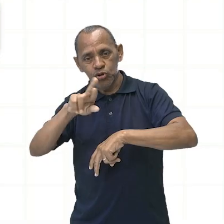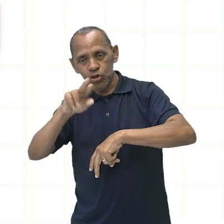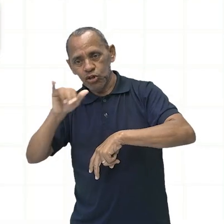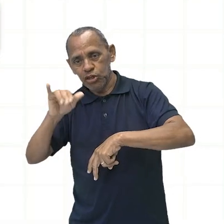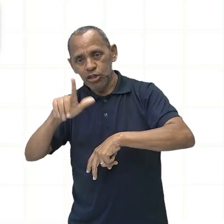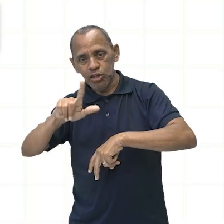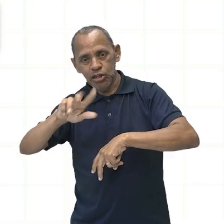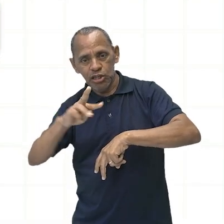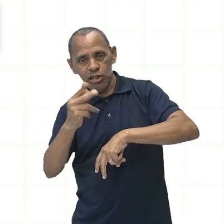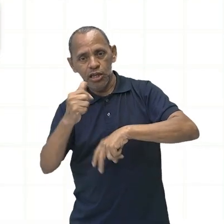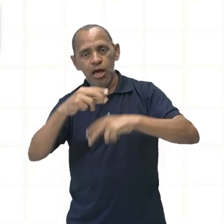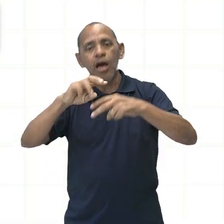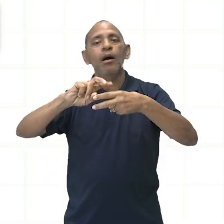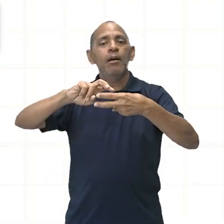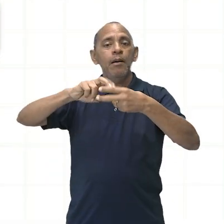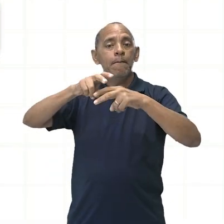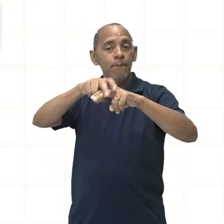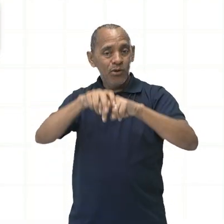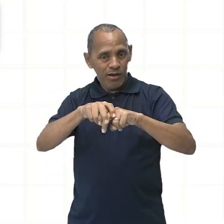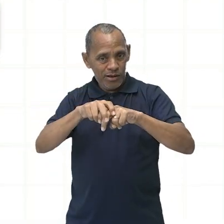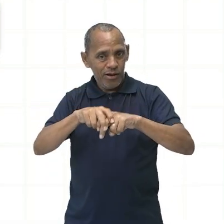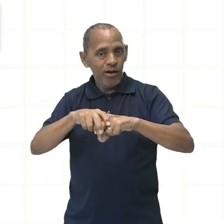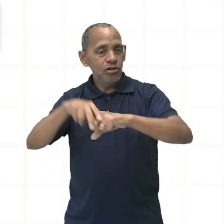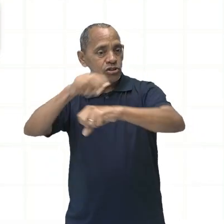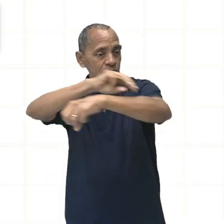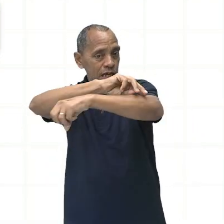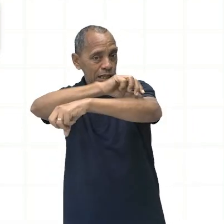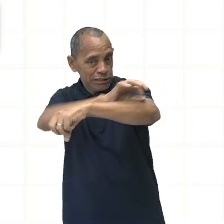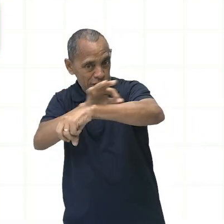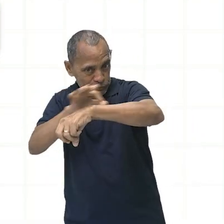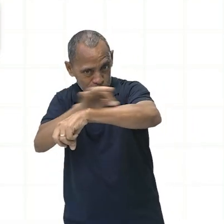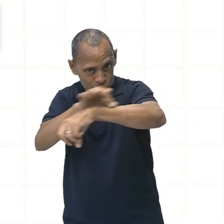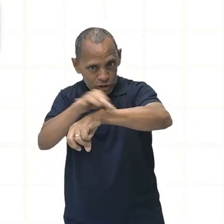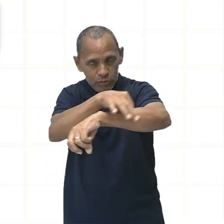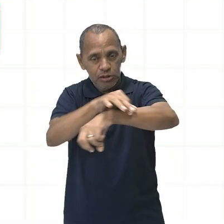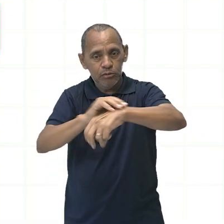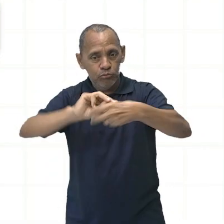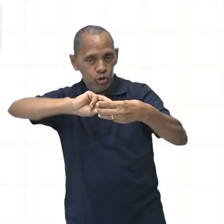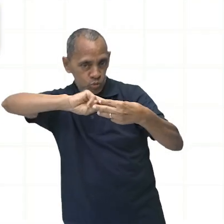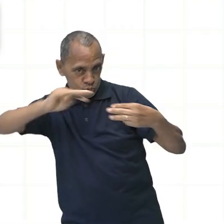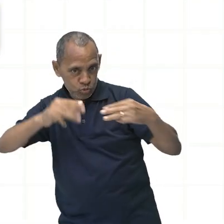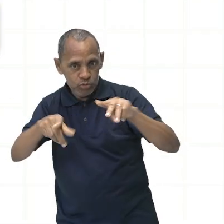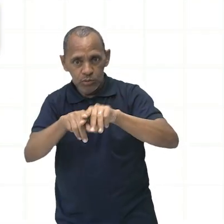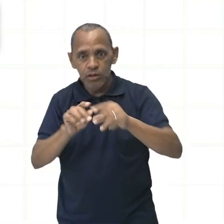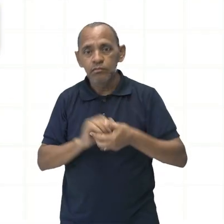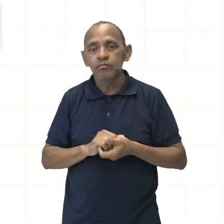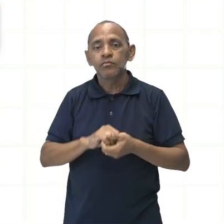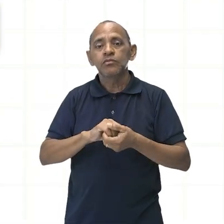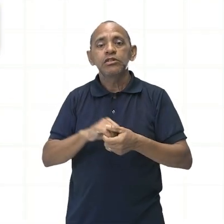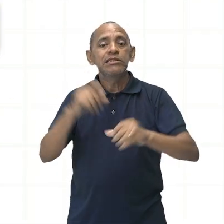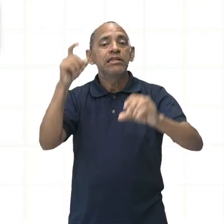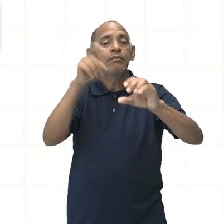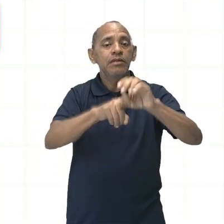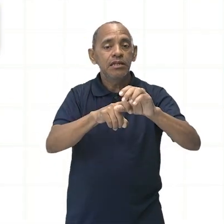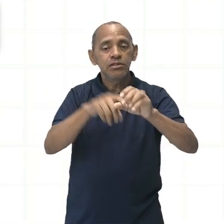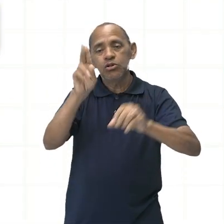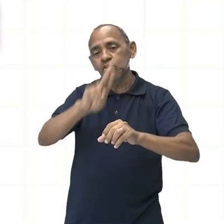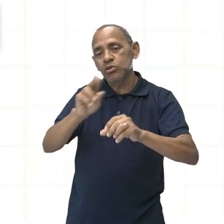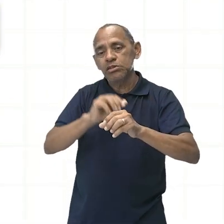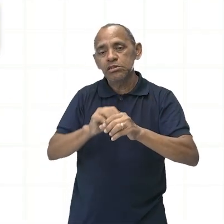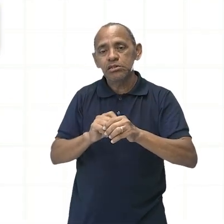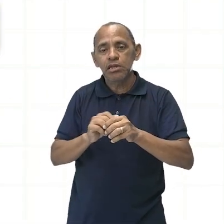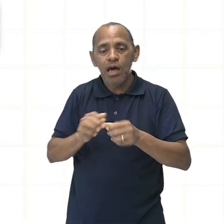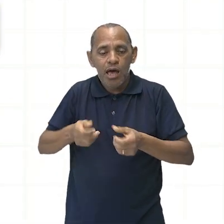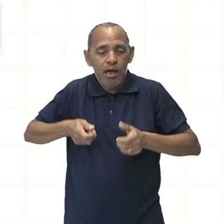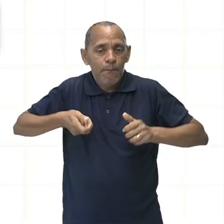tecido fibroso. Ocorre também, então, uma dependência desse indivíduo utilizar cadeira de rodas ali